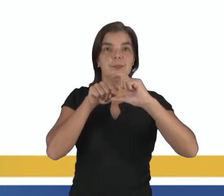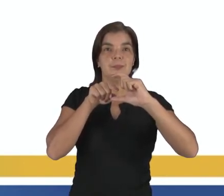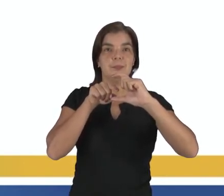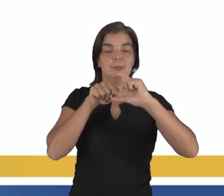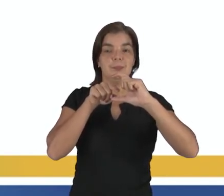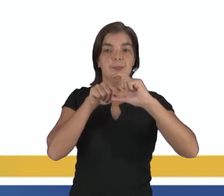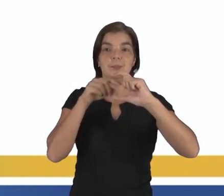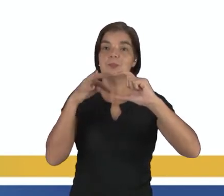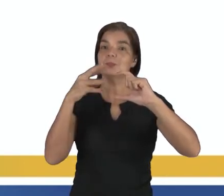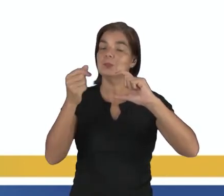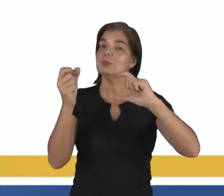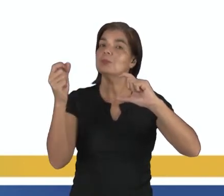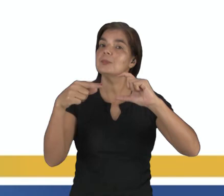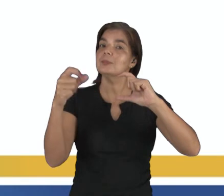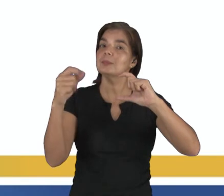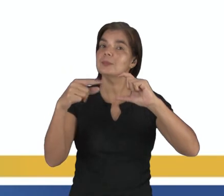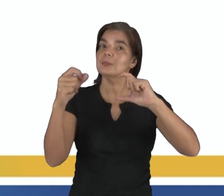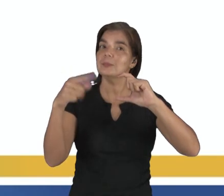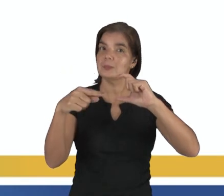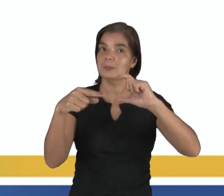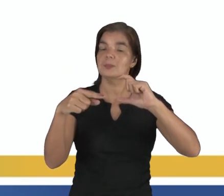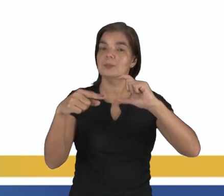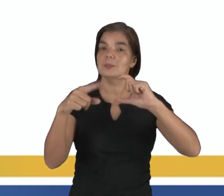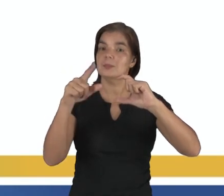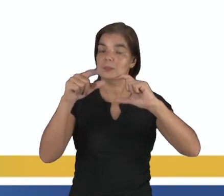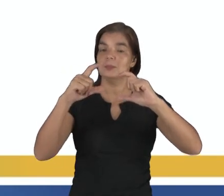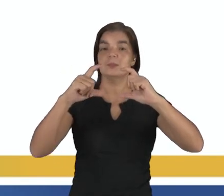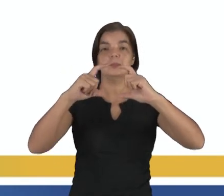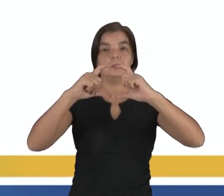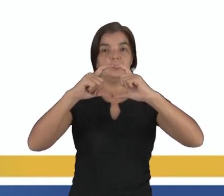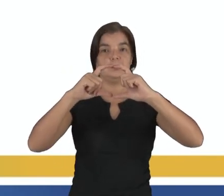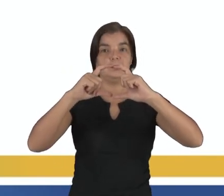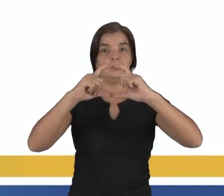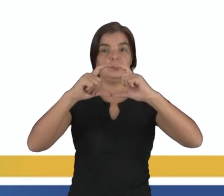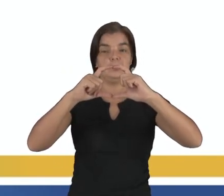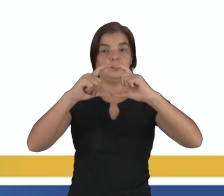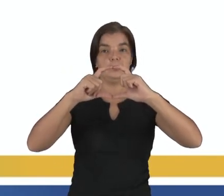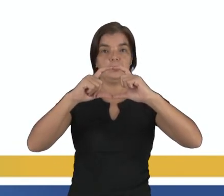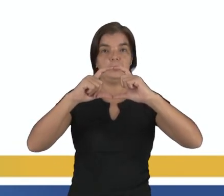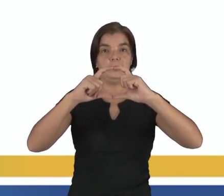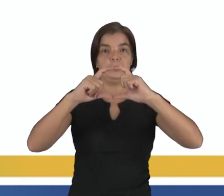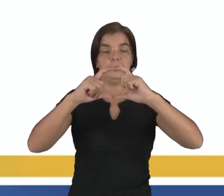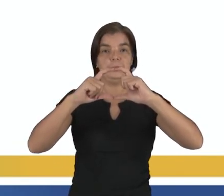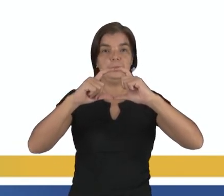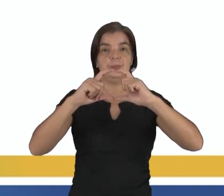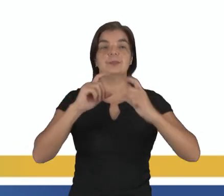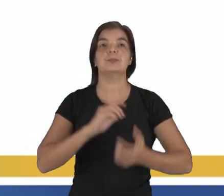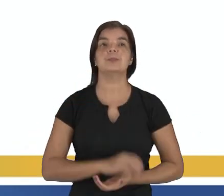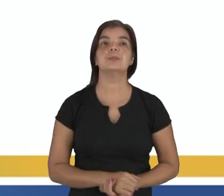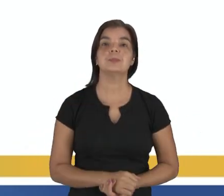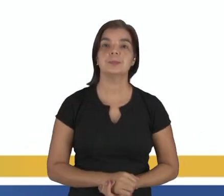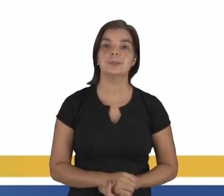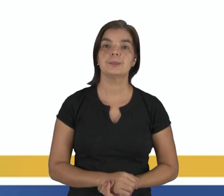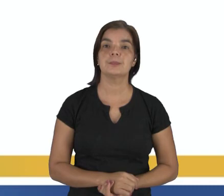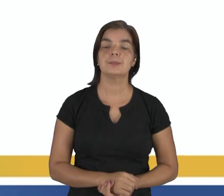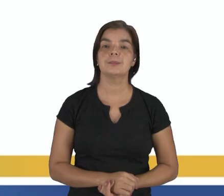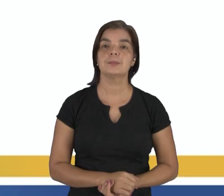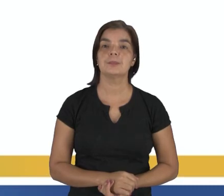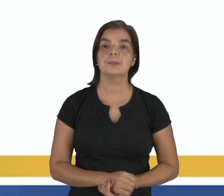Toda a região pintada em azul é denominada círculo, tá?